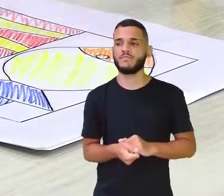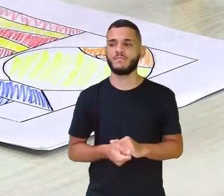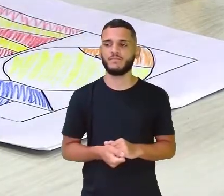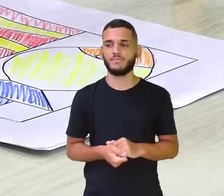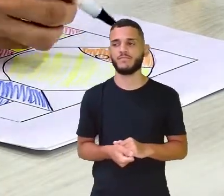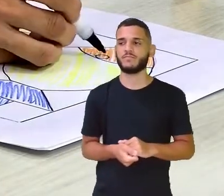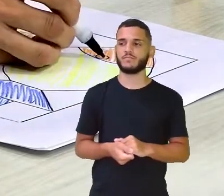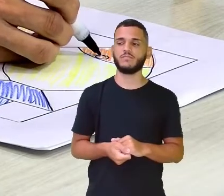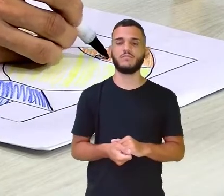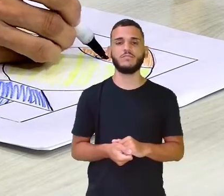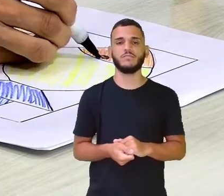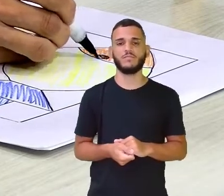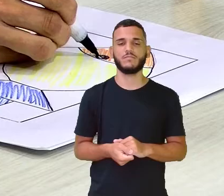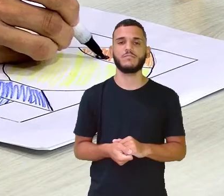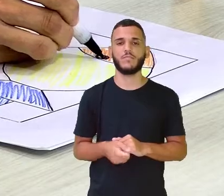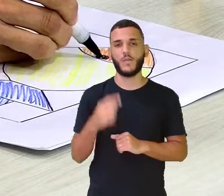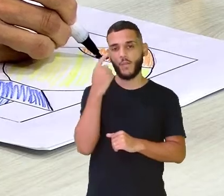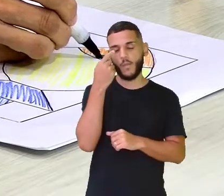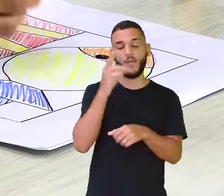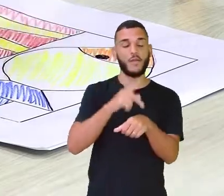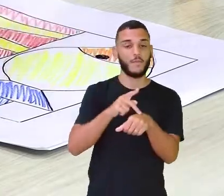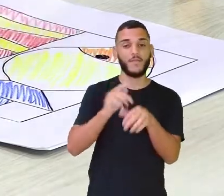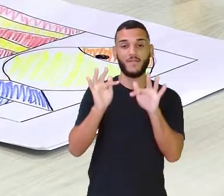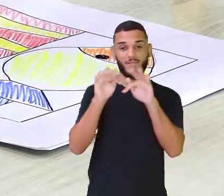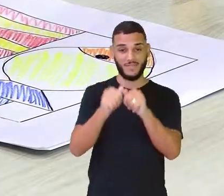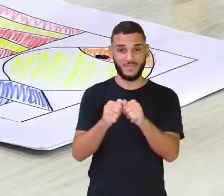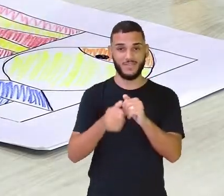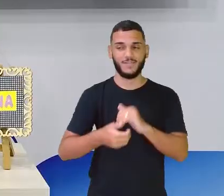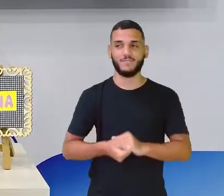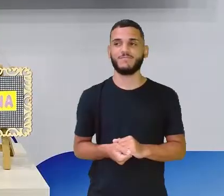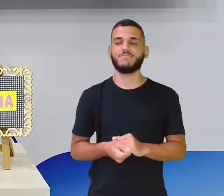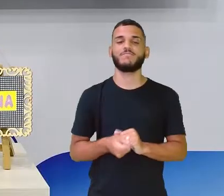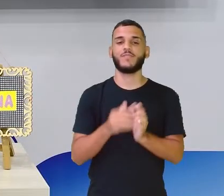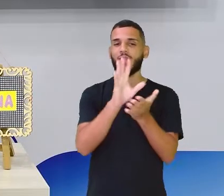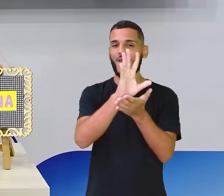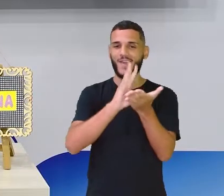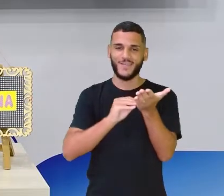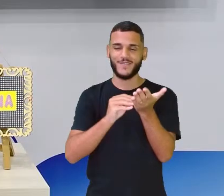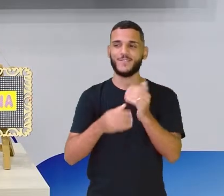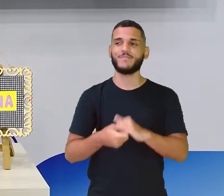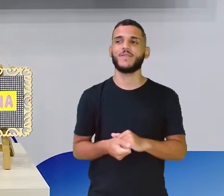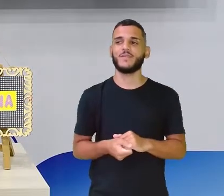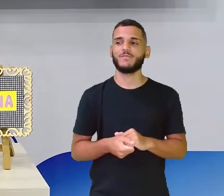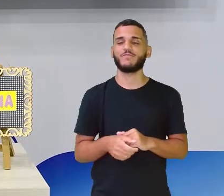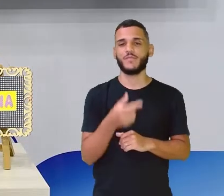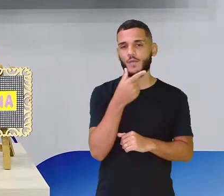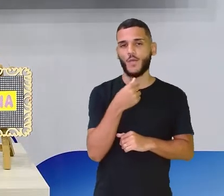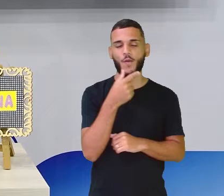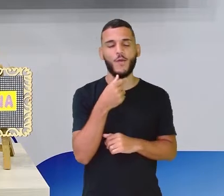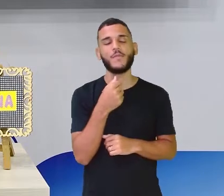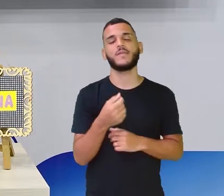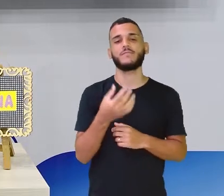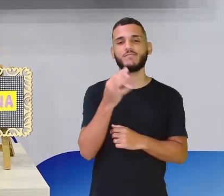Pecinha de dedo preto. E vamos finalizar essa obra, essa reprodução aí, dessa obra que foi feita